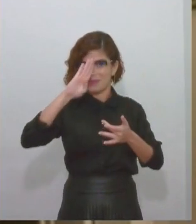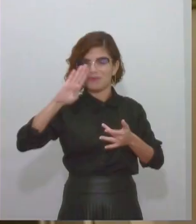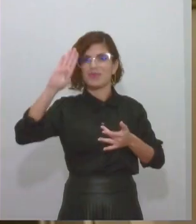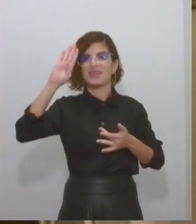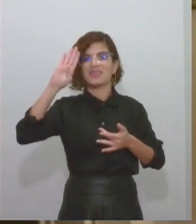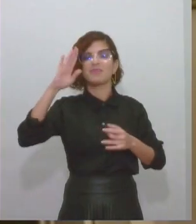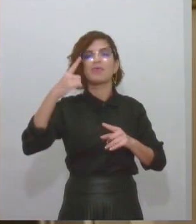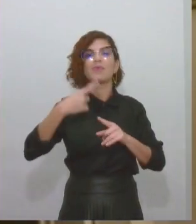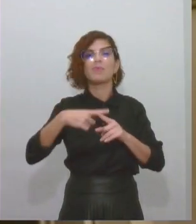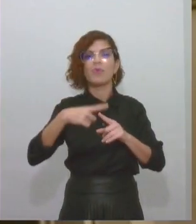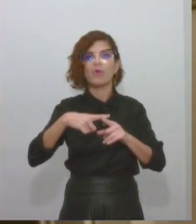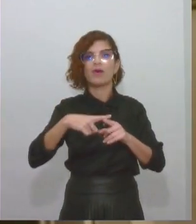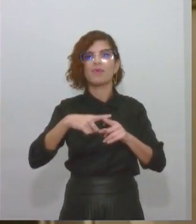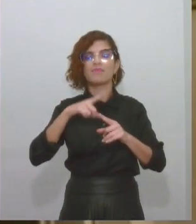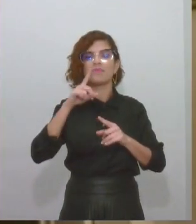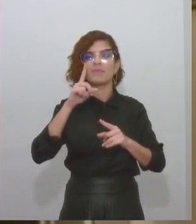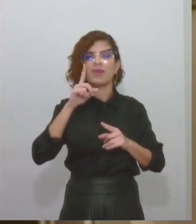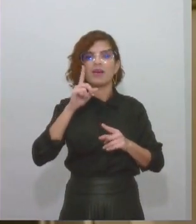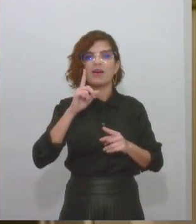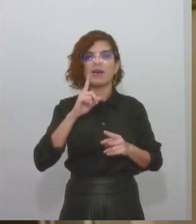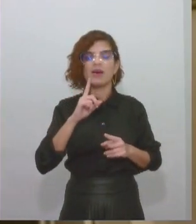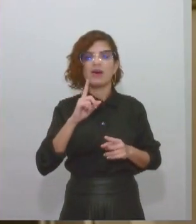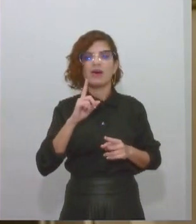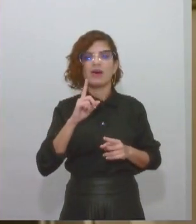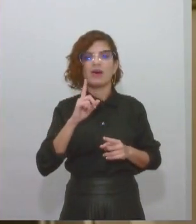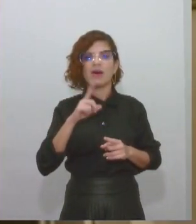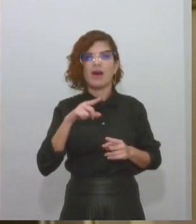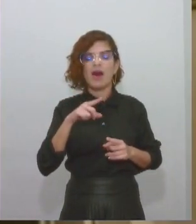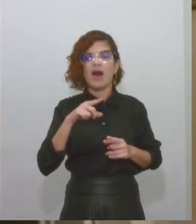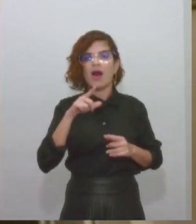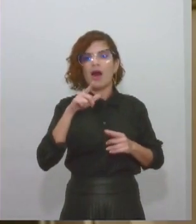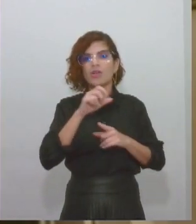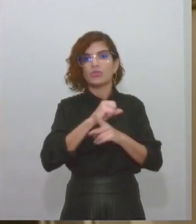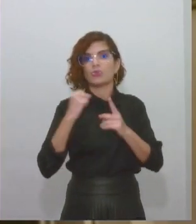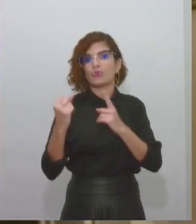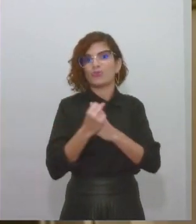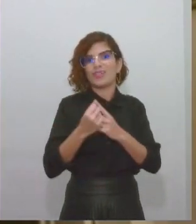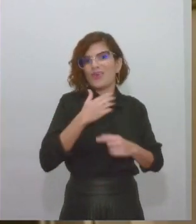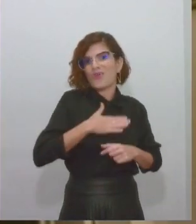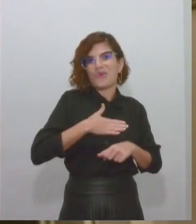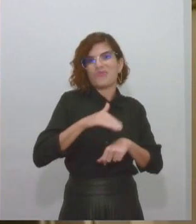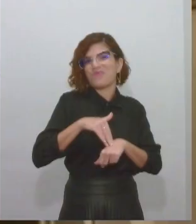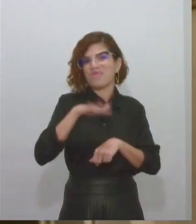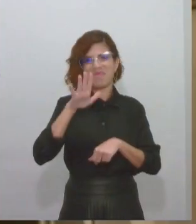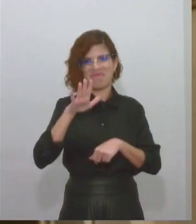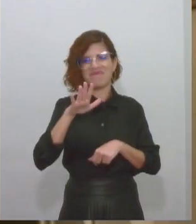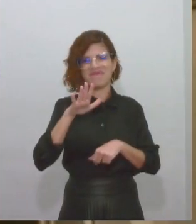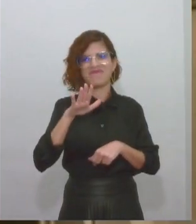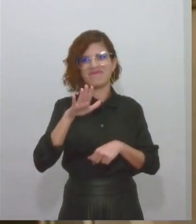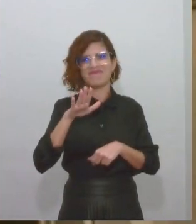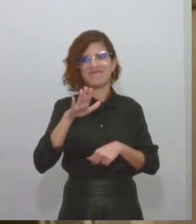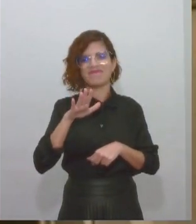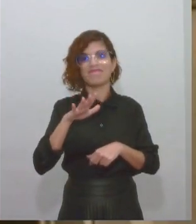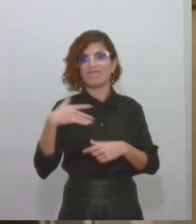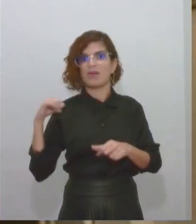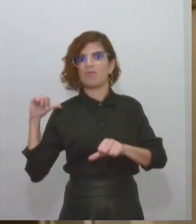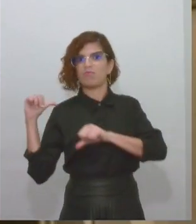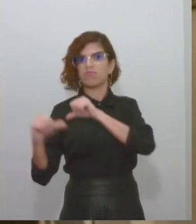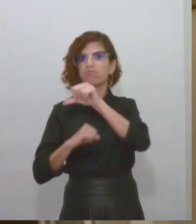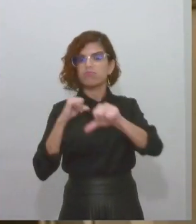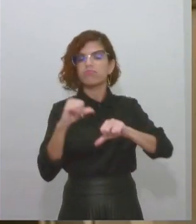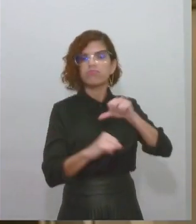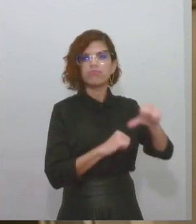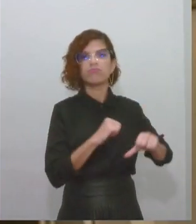categorias que a nossa sociedade mais gosta, foi uma transformação assim